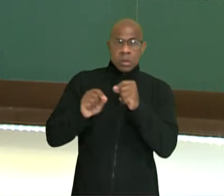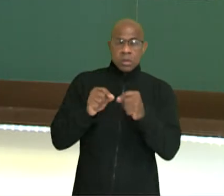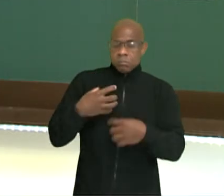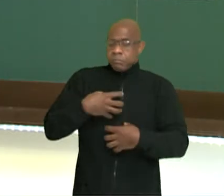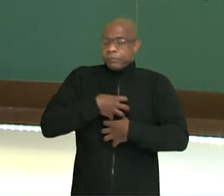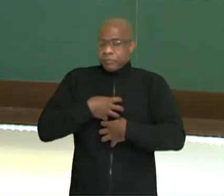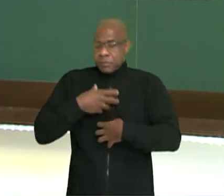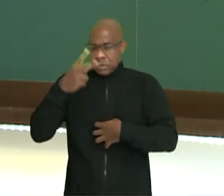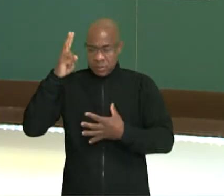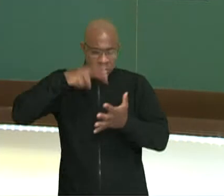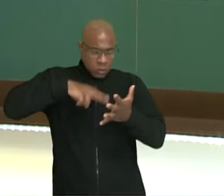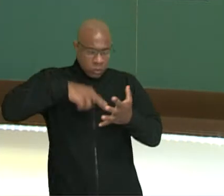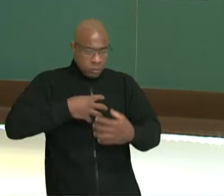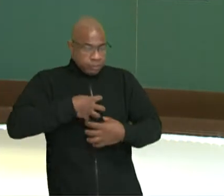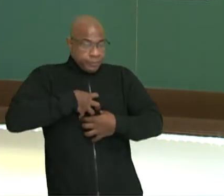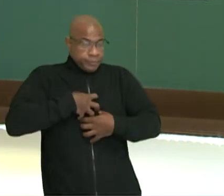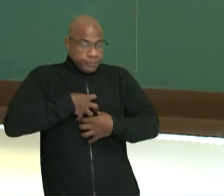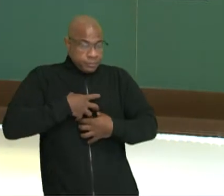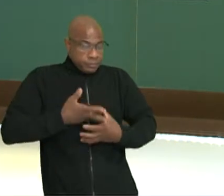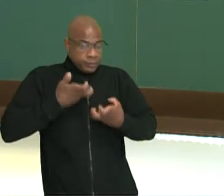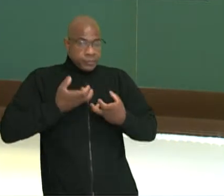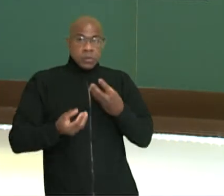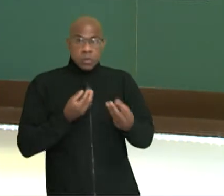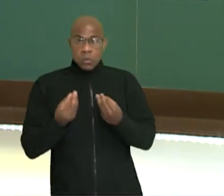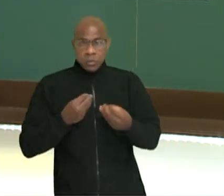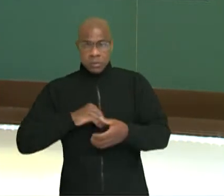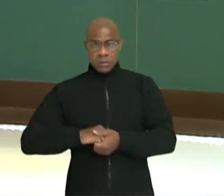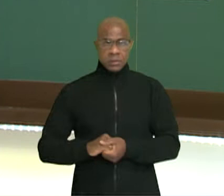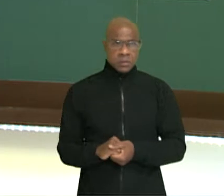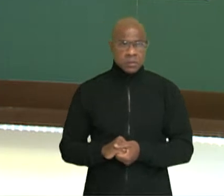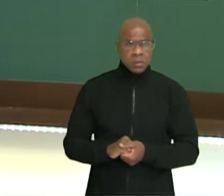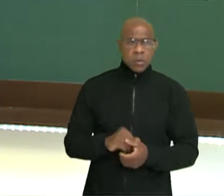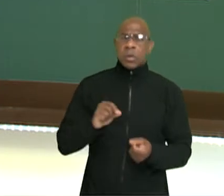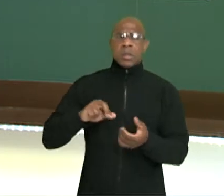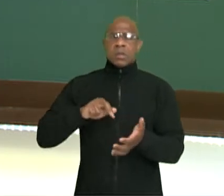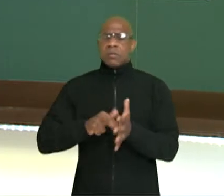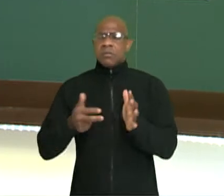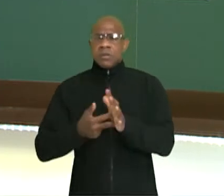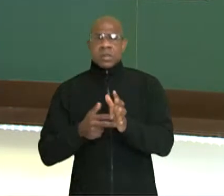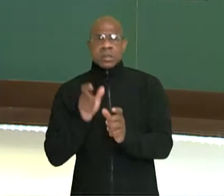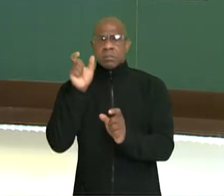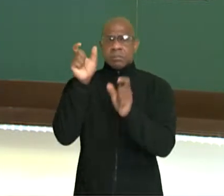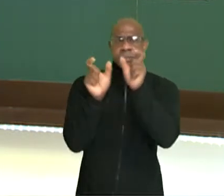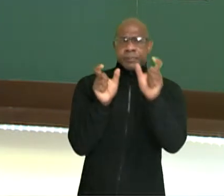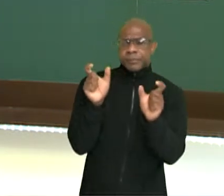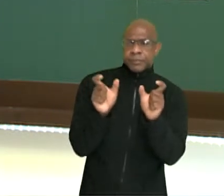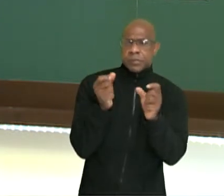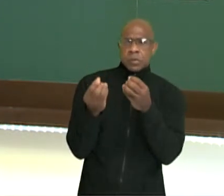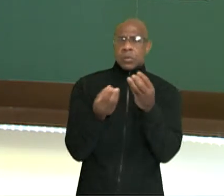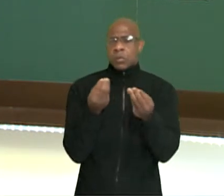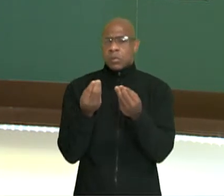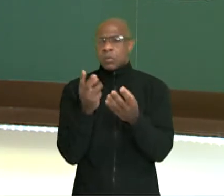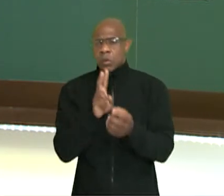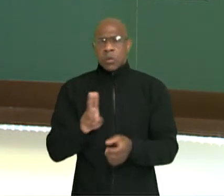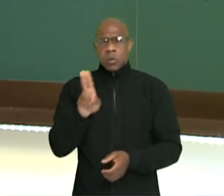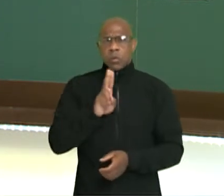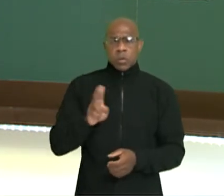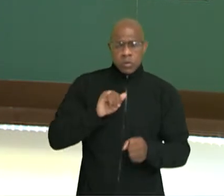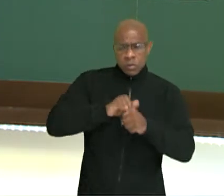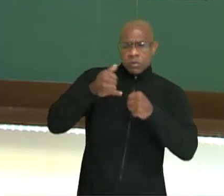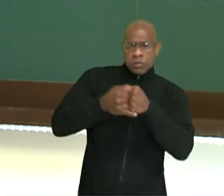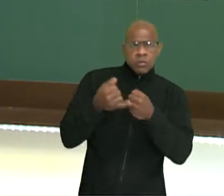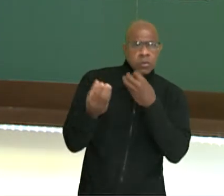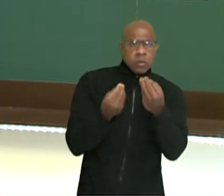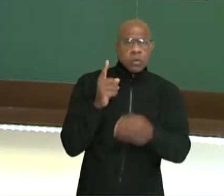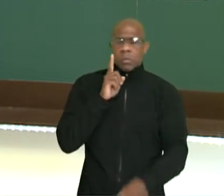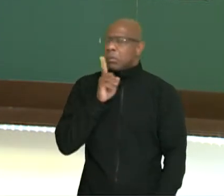que significa torrencial, destruidor, extrema? E qual é o efeito de sentido do uso desse adjetivo